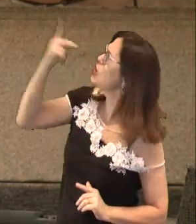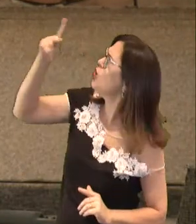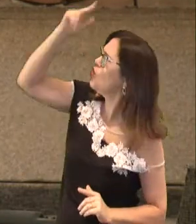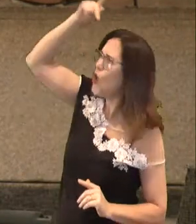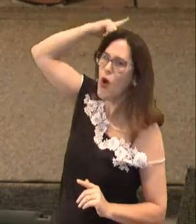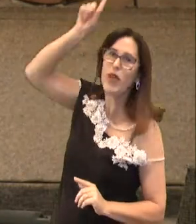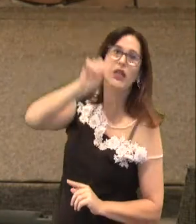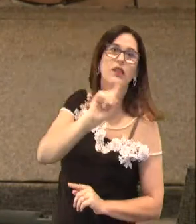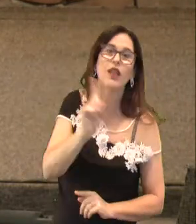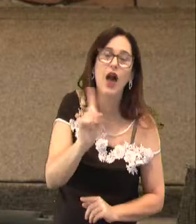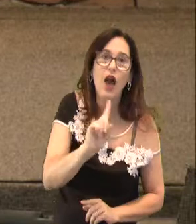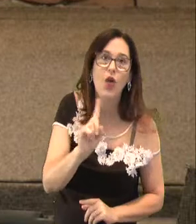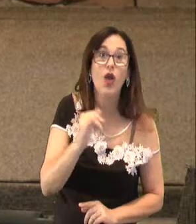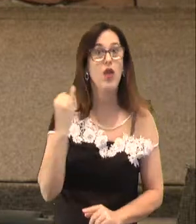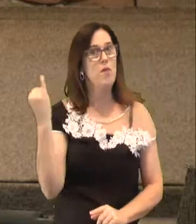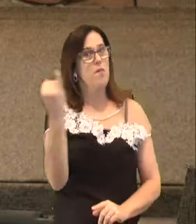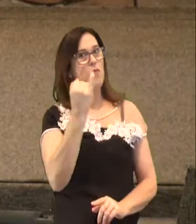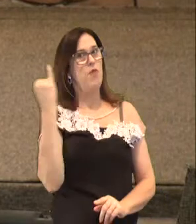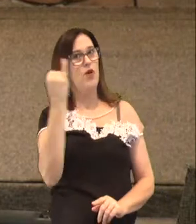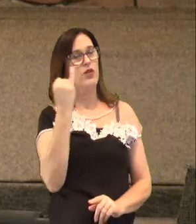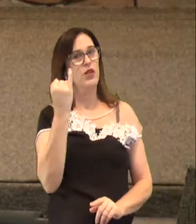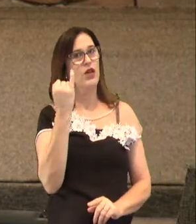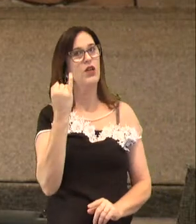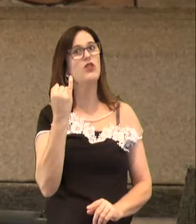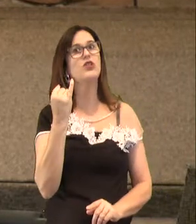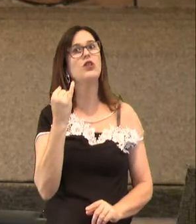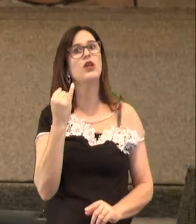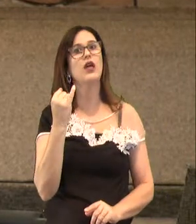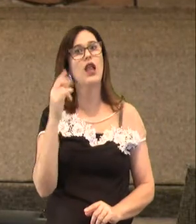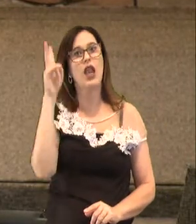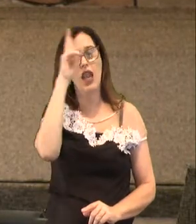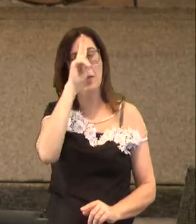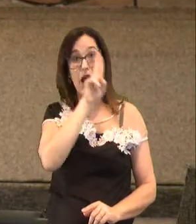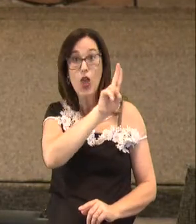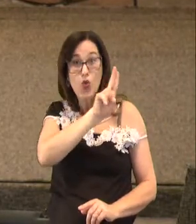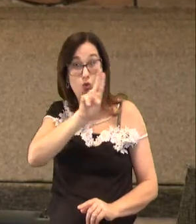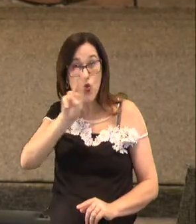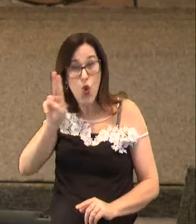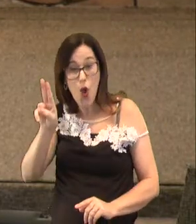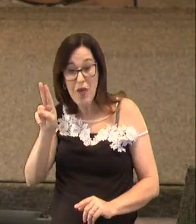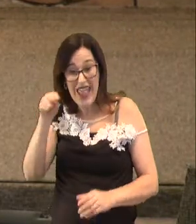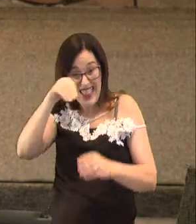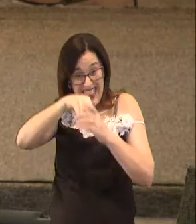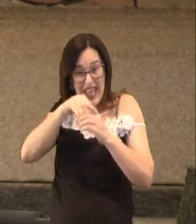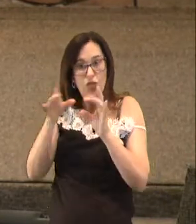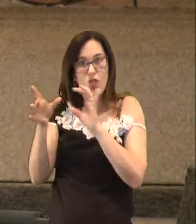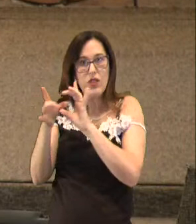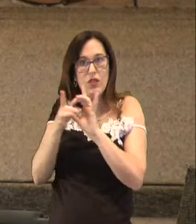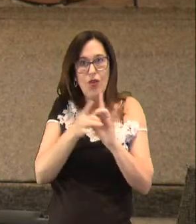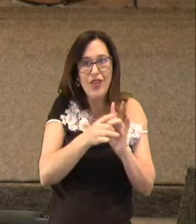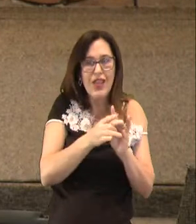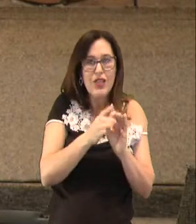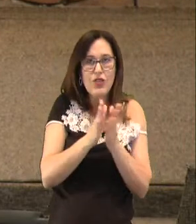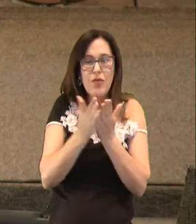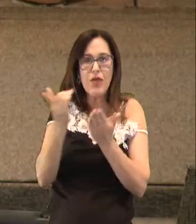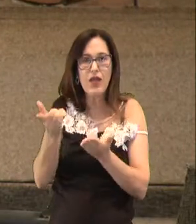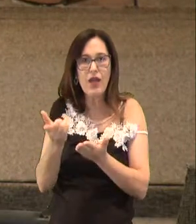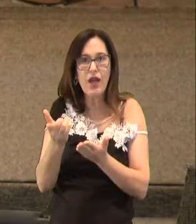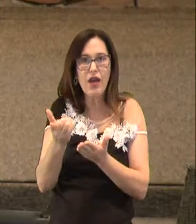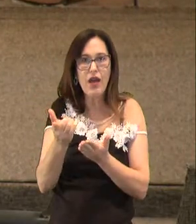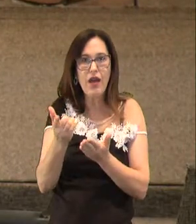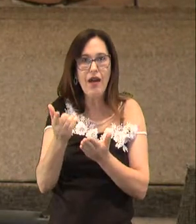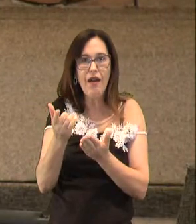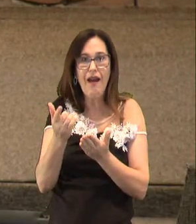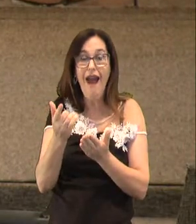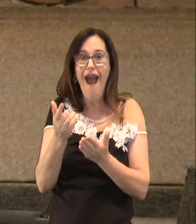nome dele. E é importante lembrar que o nome, no contexto bíblico, o nome praticamente é impossível de ser